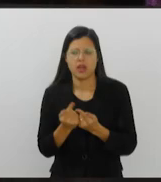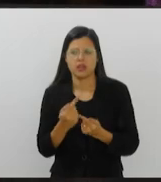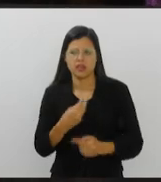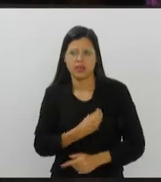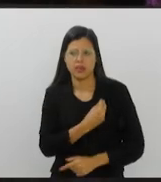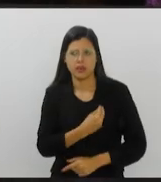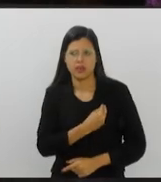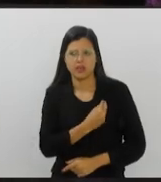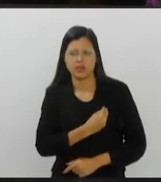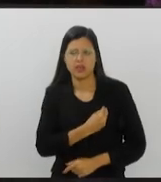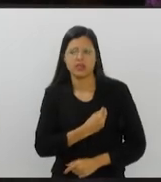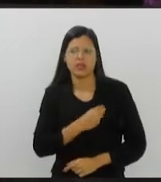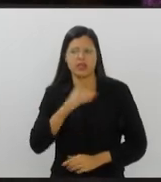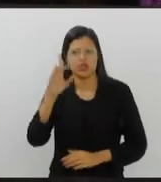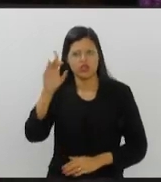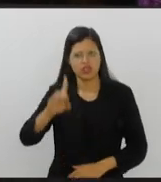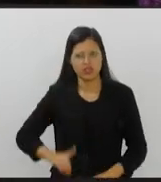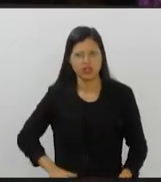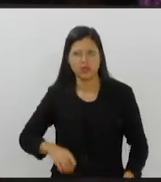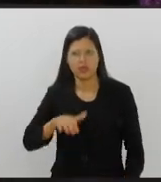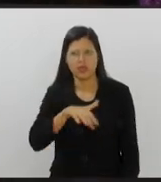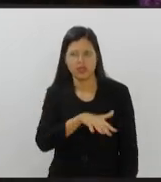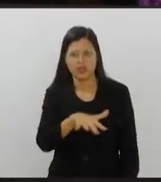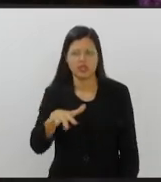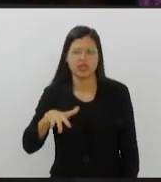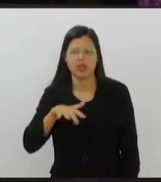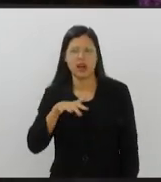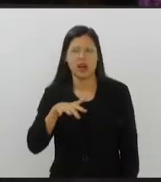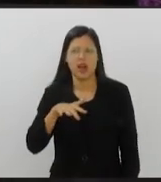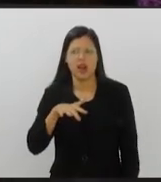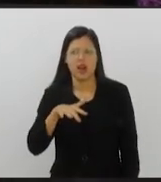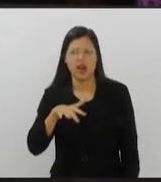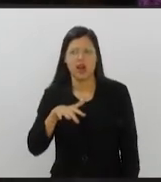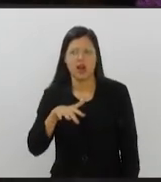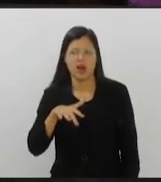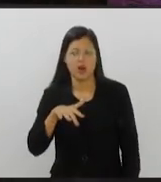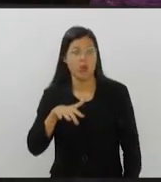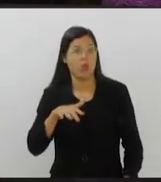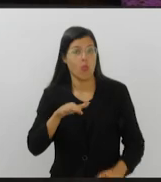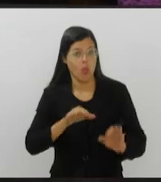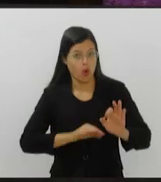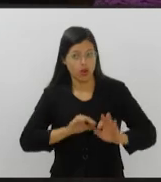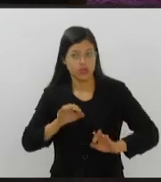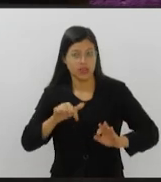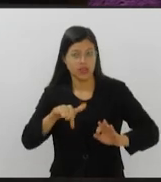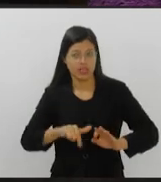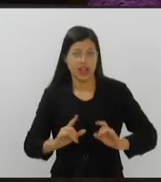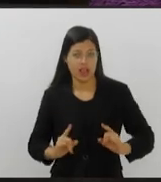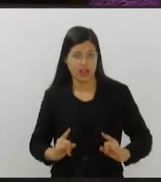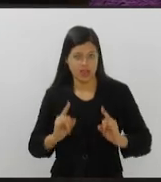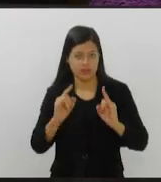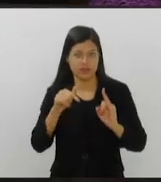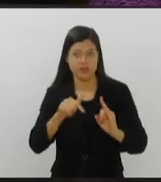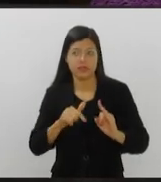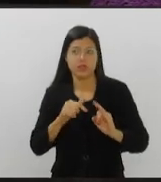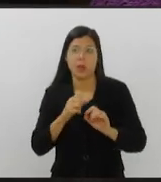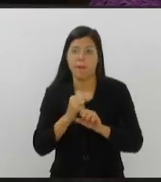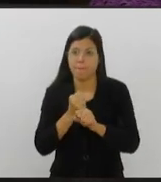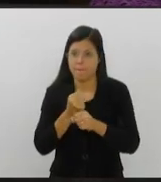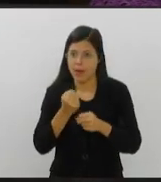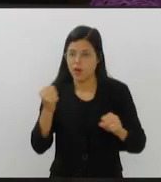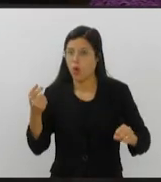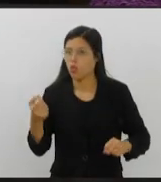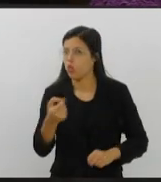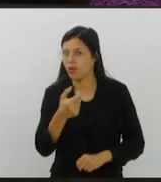casa, a nossa diretoria geral, gente, comandar essa casa... É maior do que uma grande prefeitura. E o